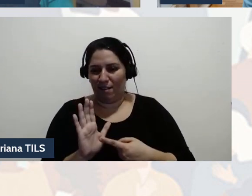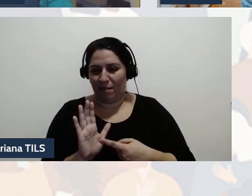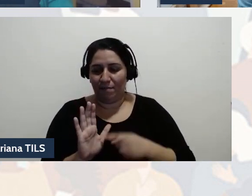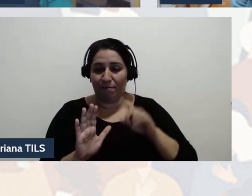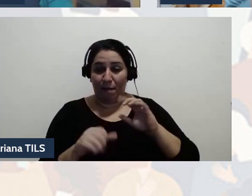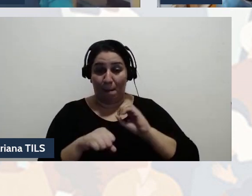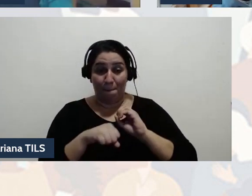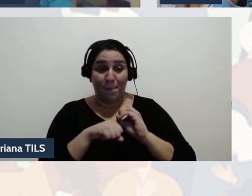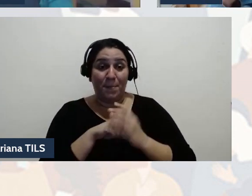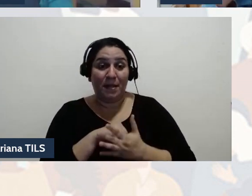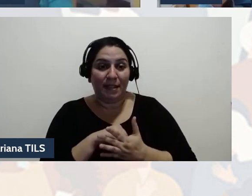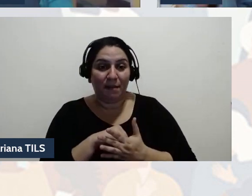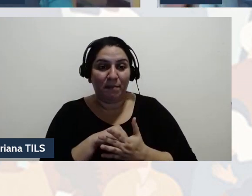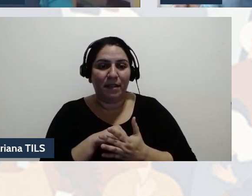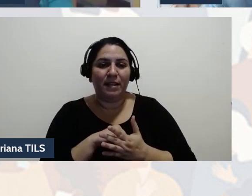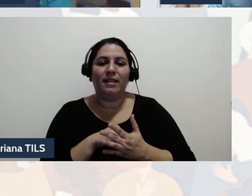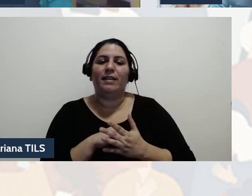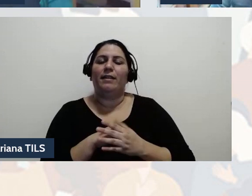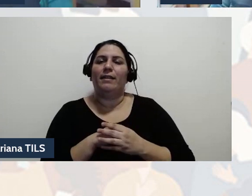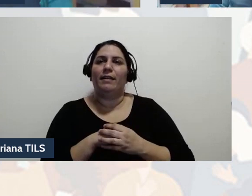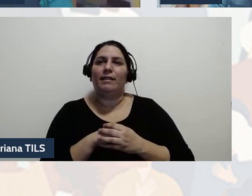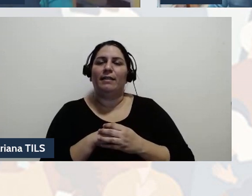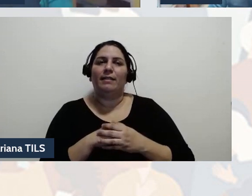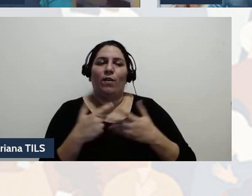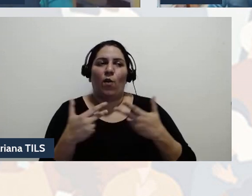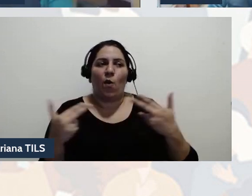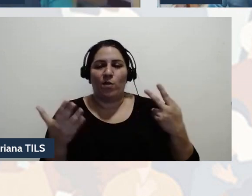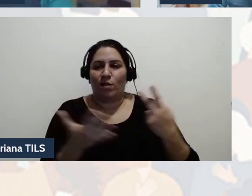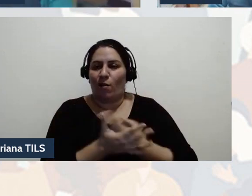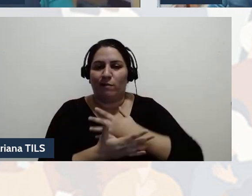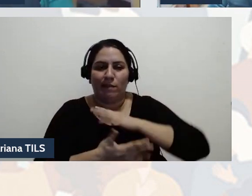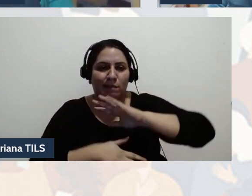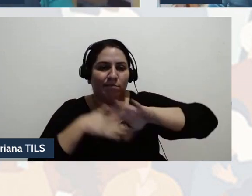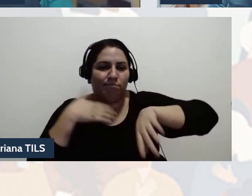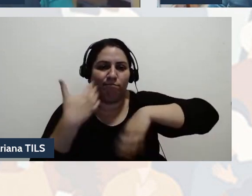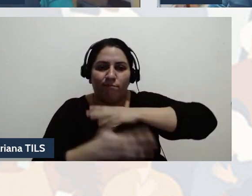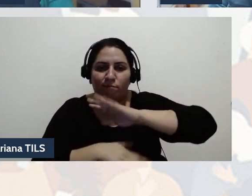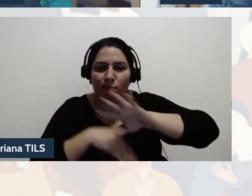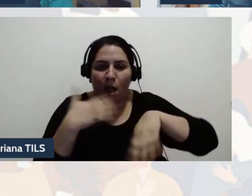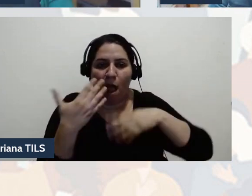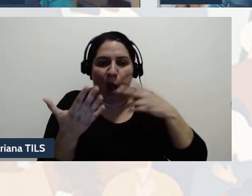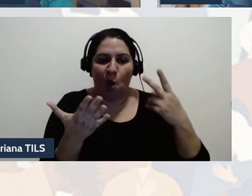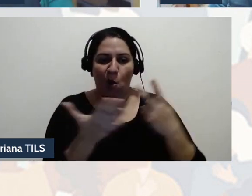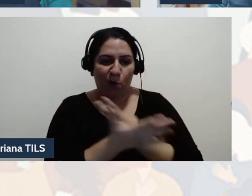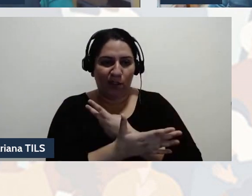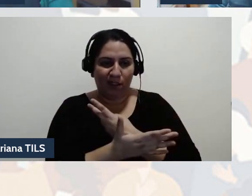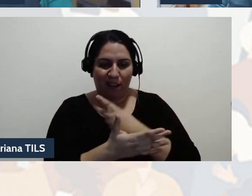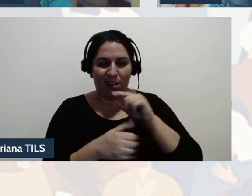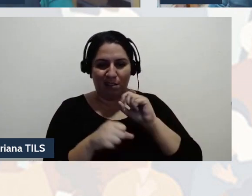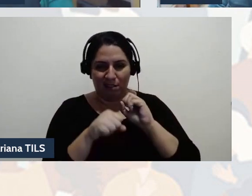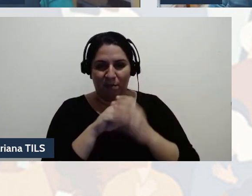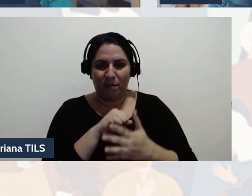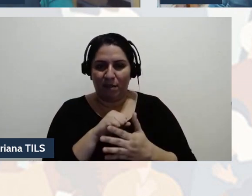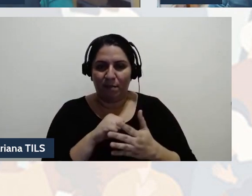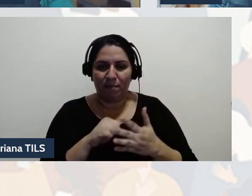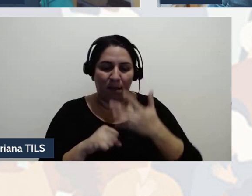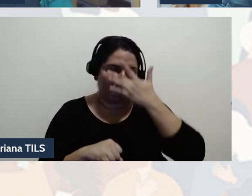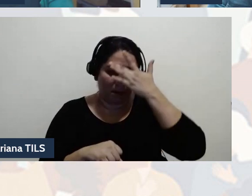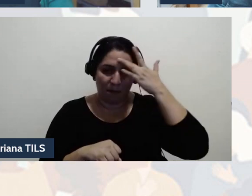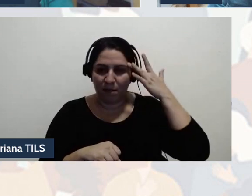pandemia, num cenário caótico, né, como a pandemia, as pessoas com